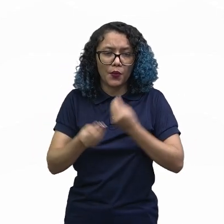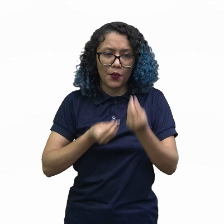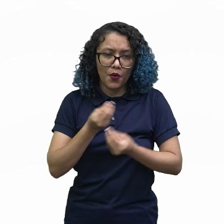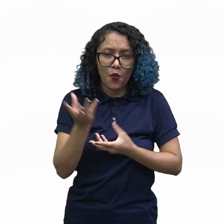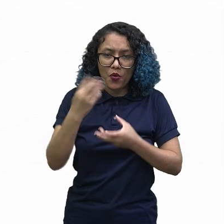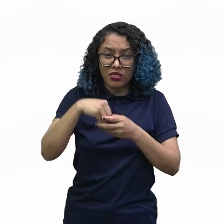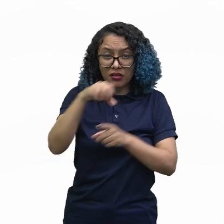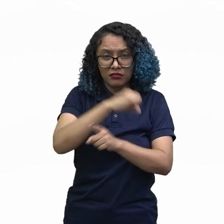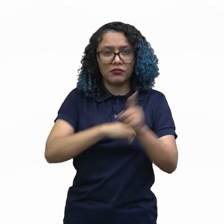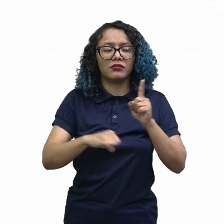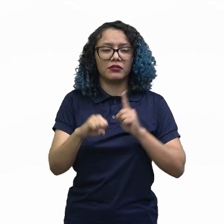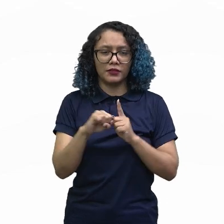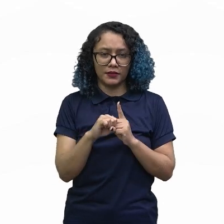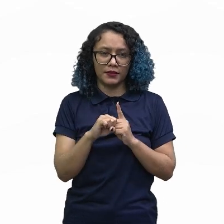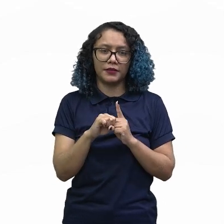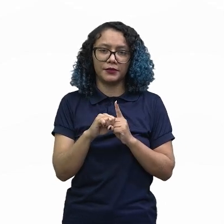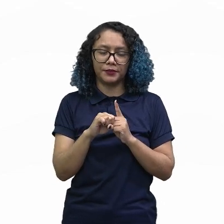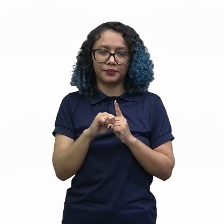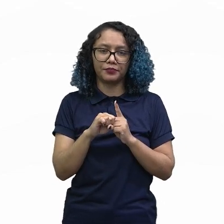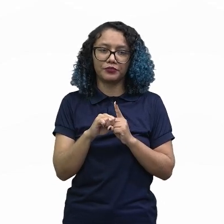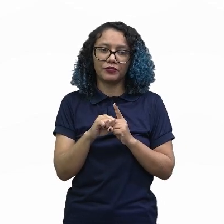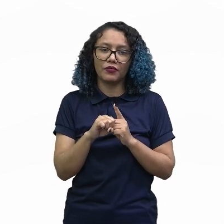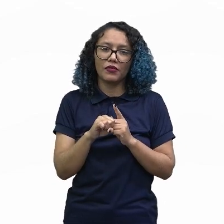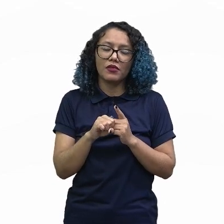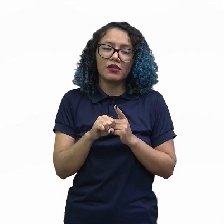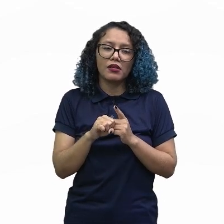uma sociedade. Então,